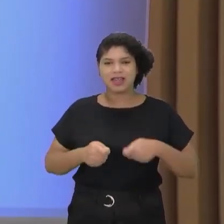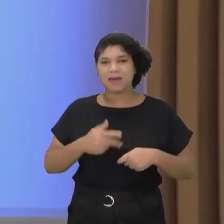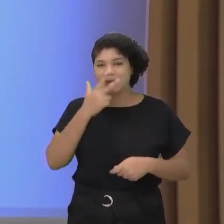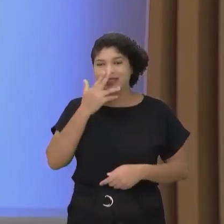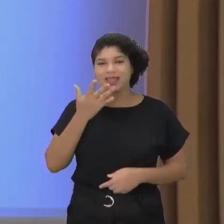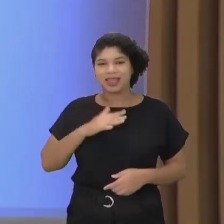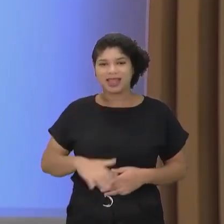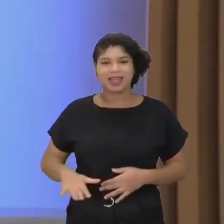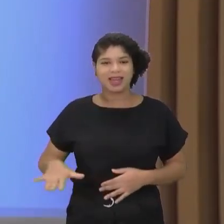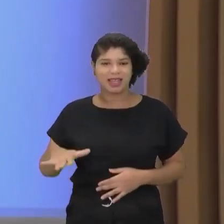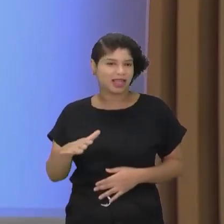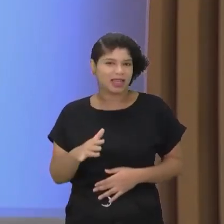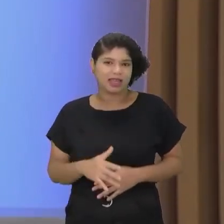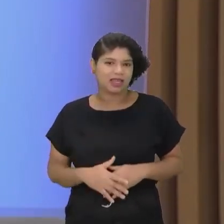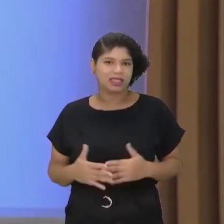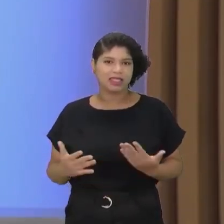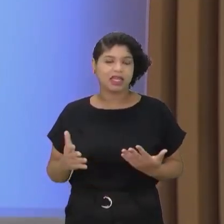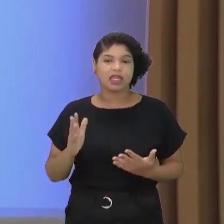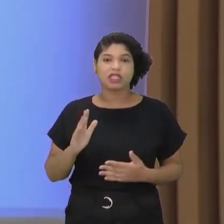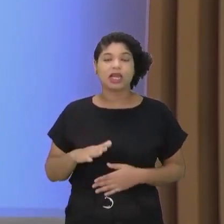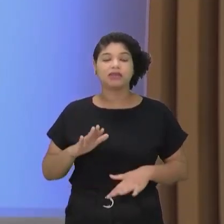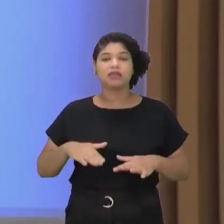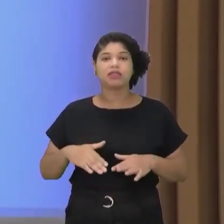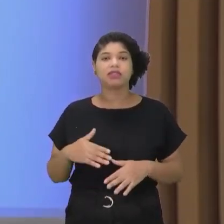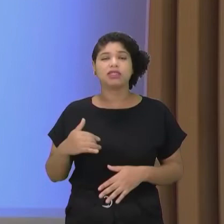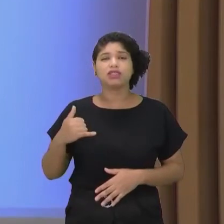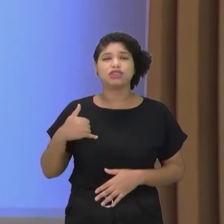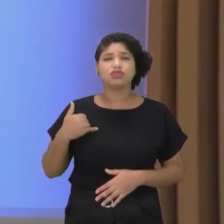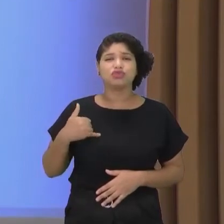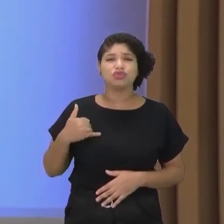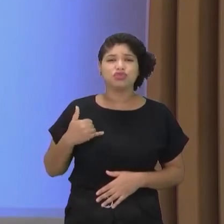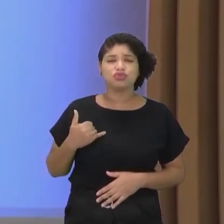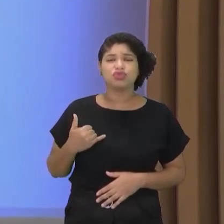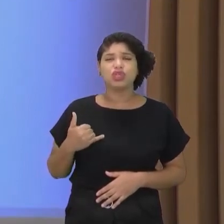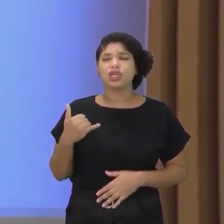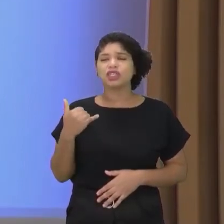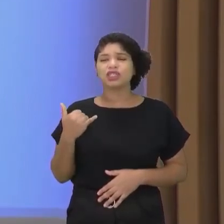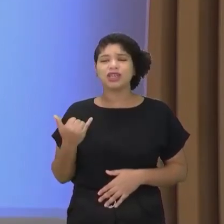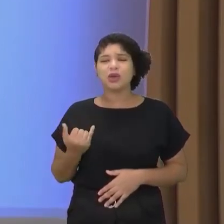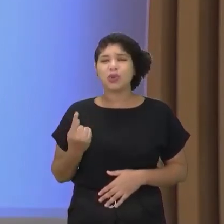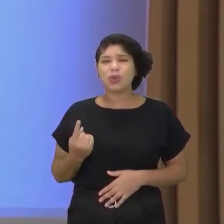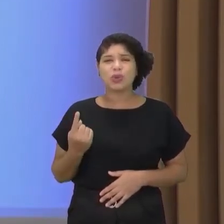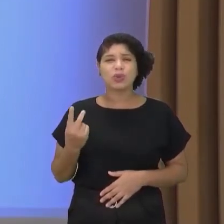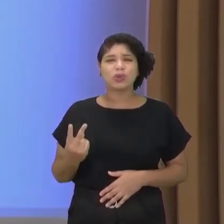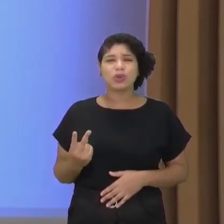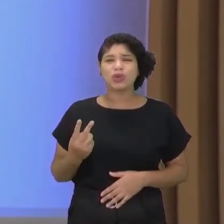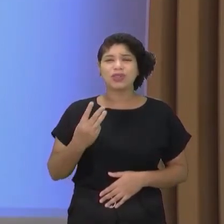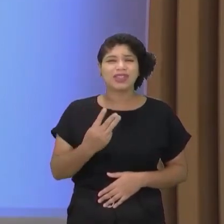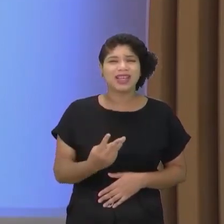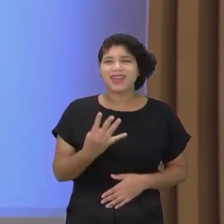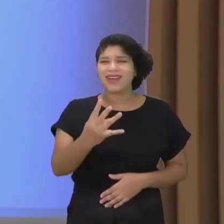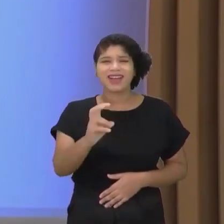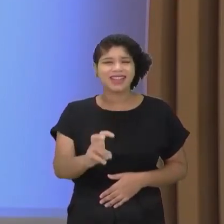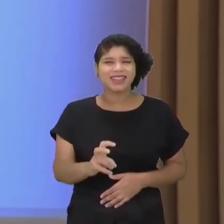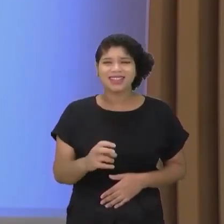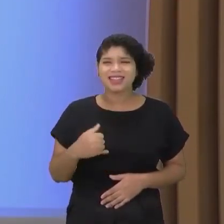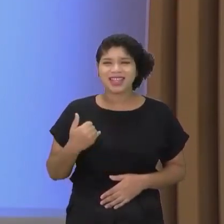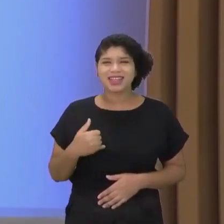crianças, elas quando tem pouca idade mesmo, elas costumam ganhar umas baterias de brinquedo. Uns batuquinhos. Que elas